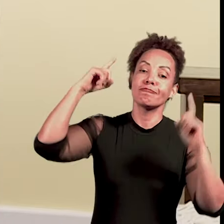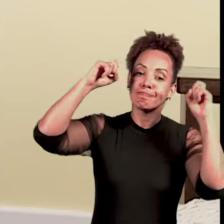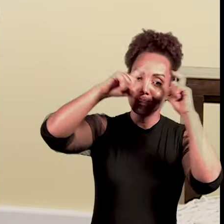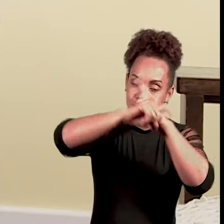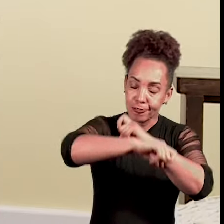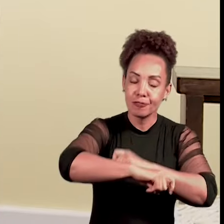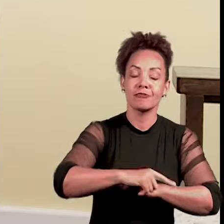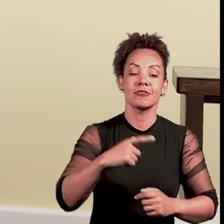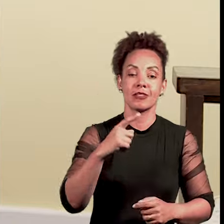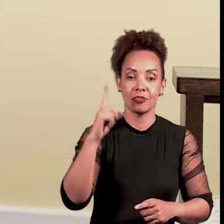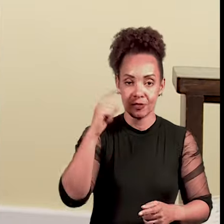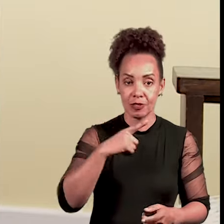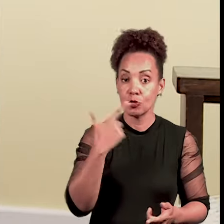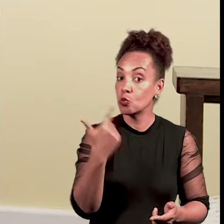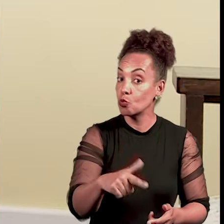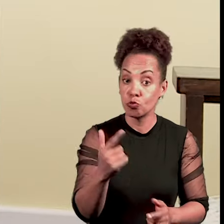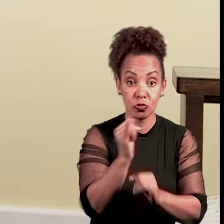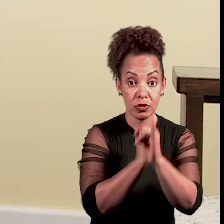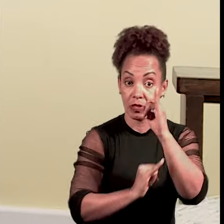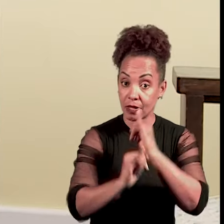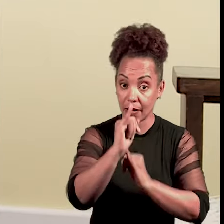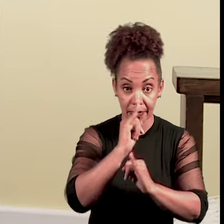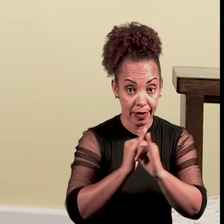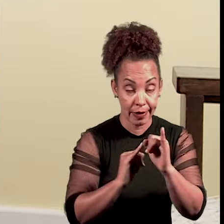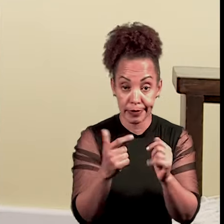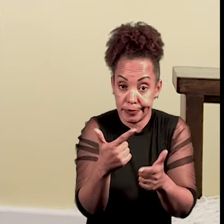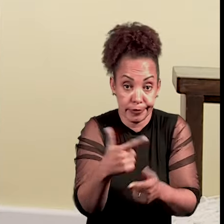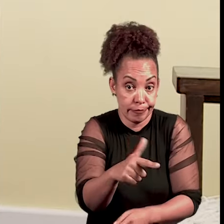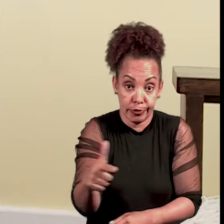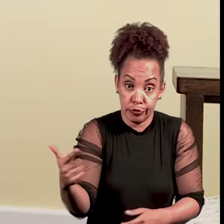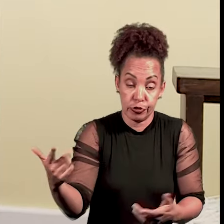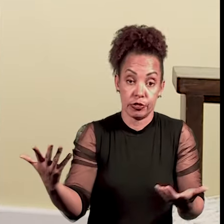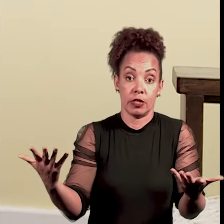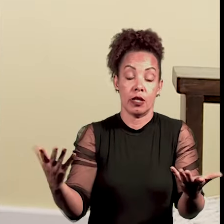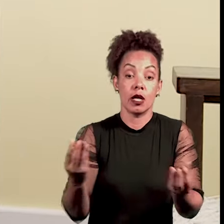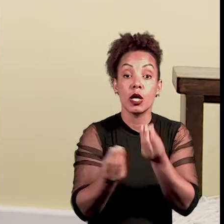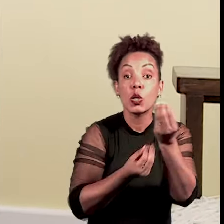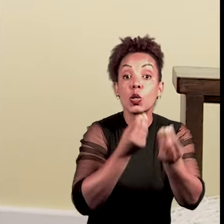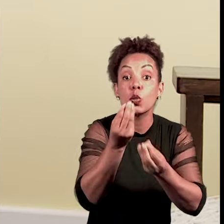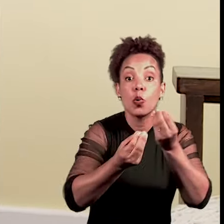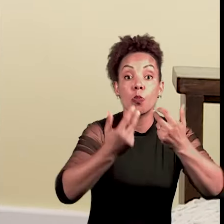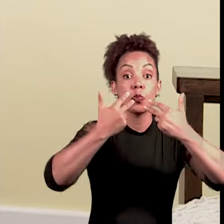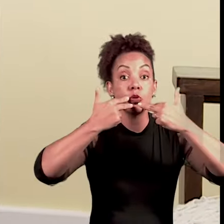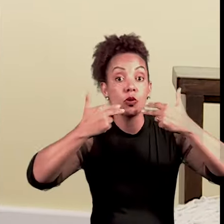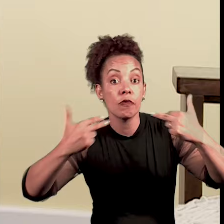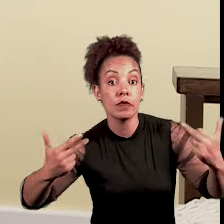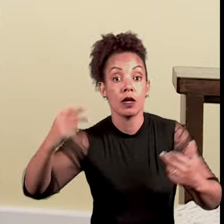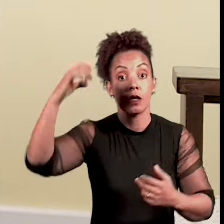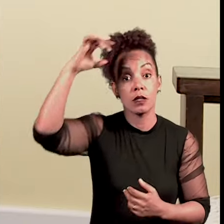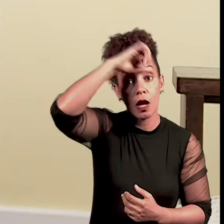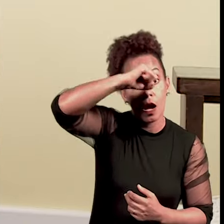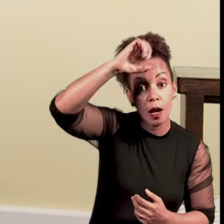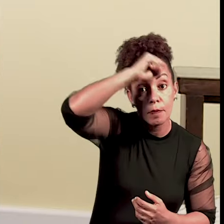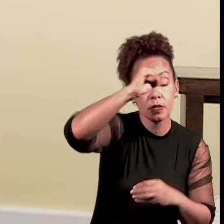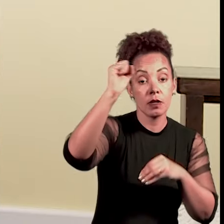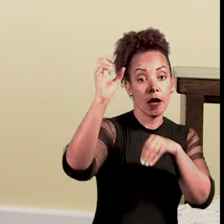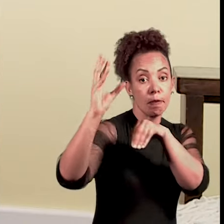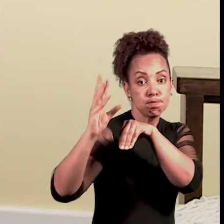Por exemplo, naquela época não existia internet, por exemplo. E para a gente estar atualizado, a gente tinha